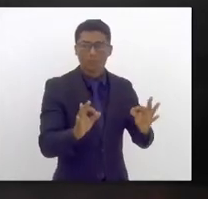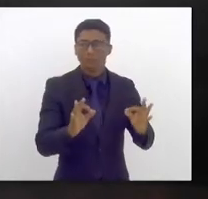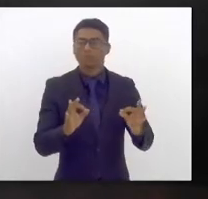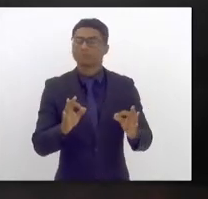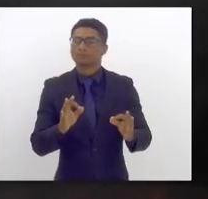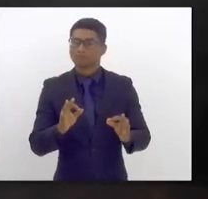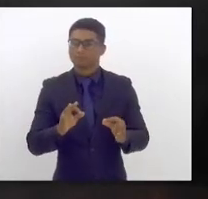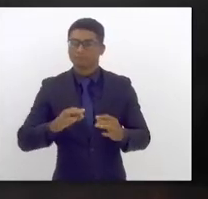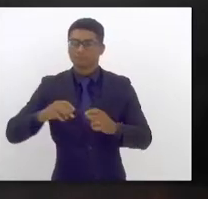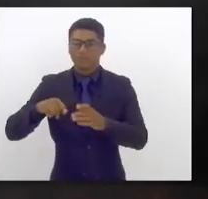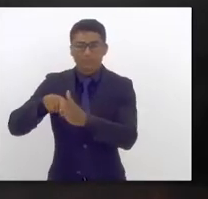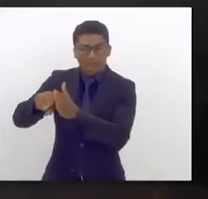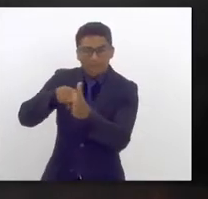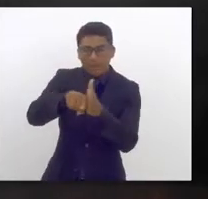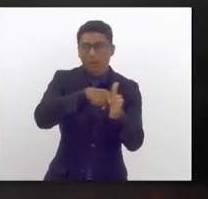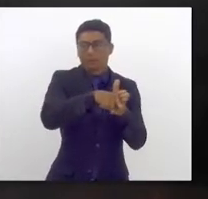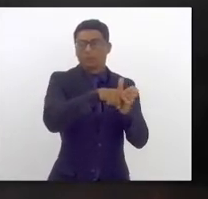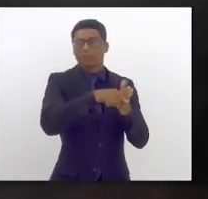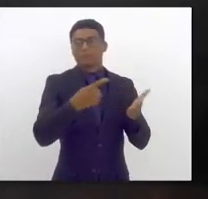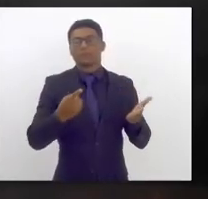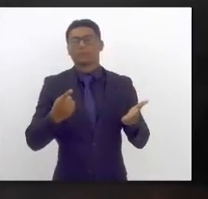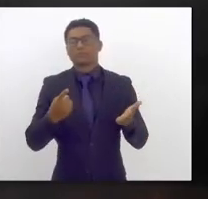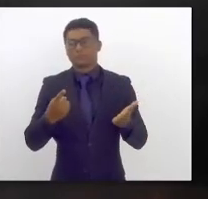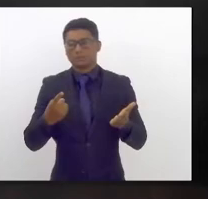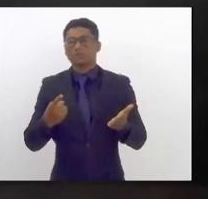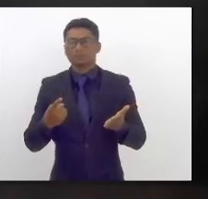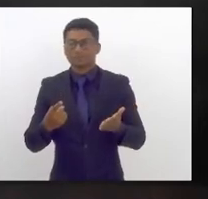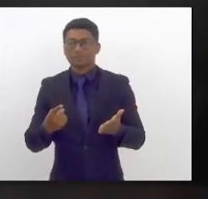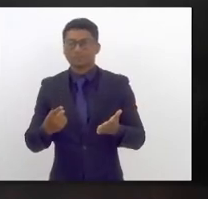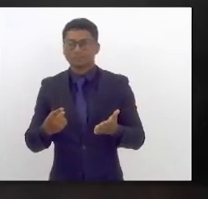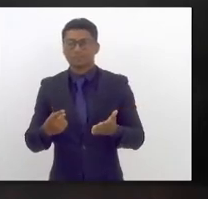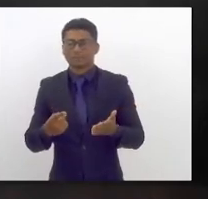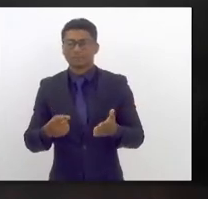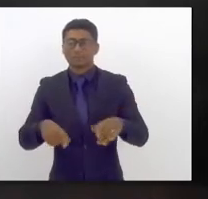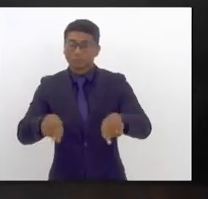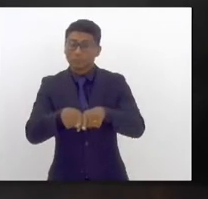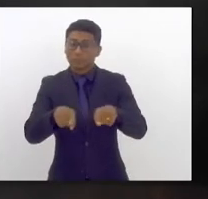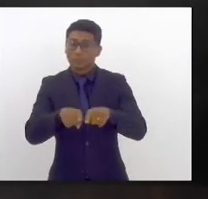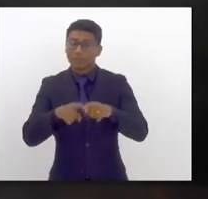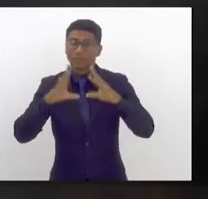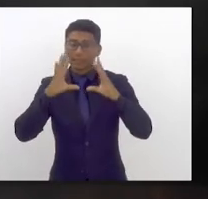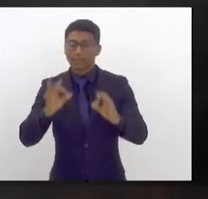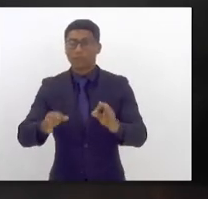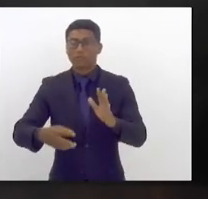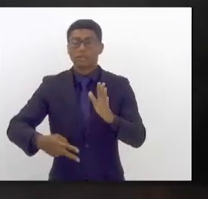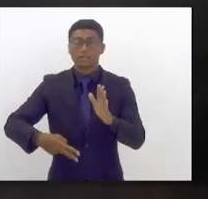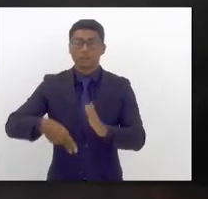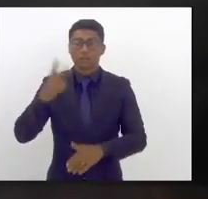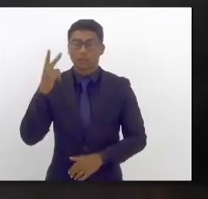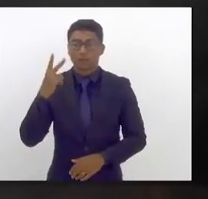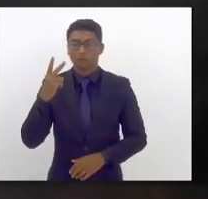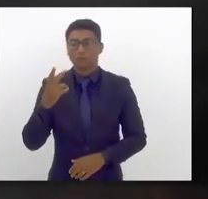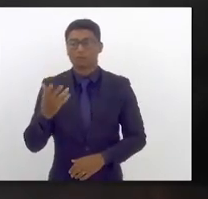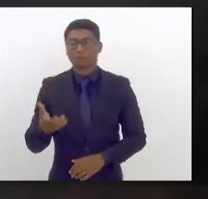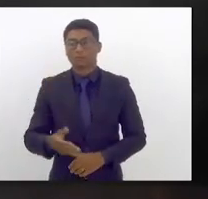os exames podendo ser realizados na atenção secundária e atenção